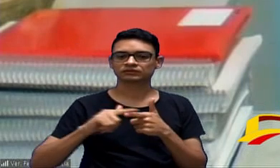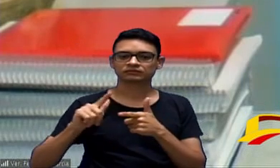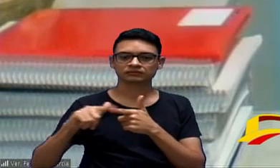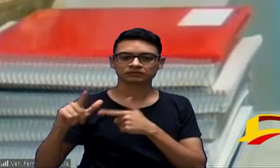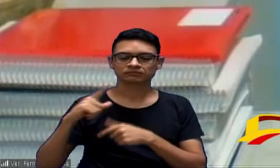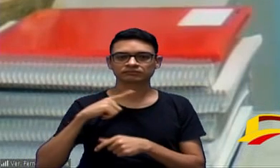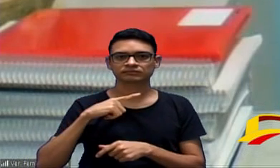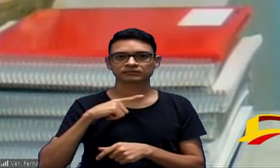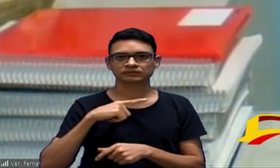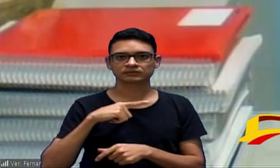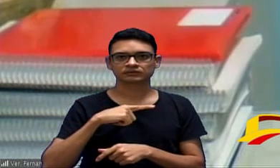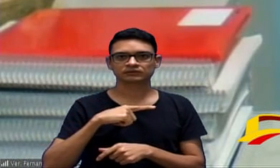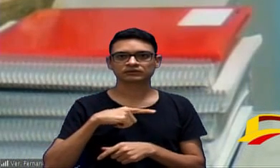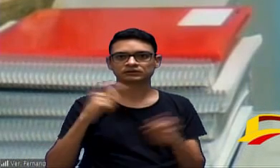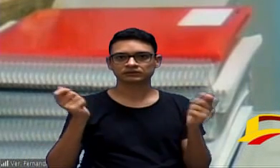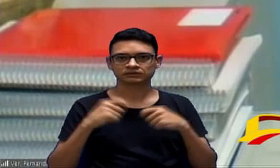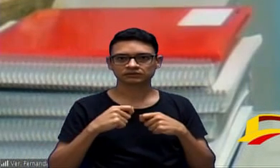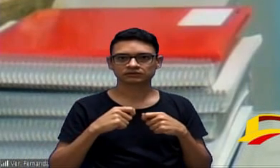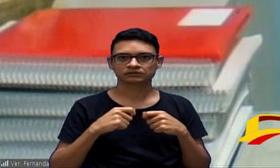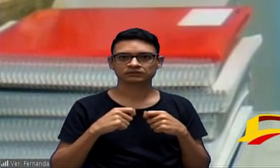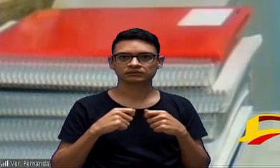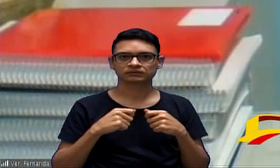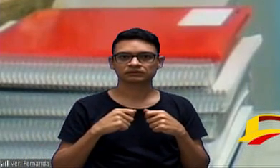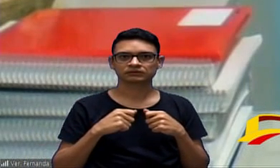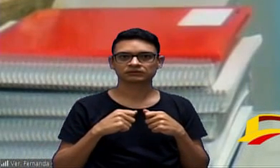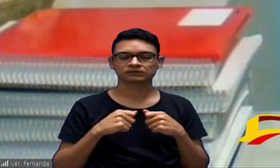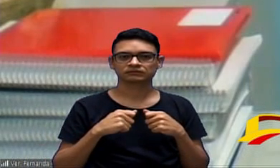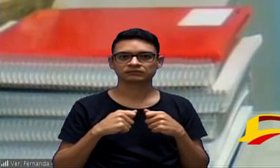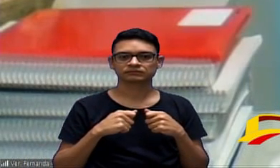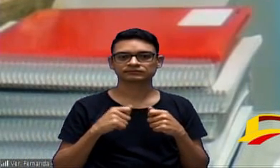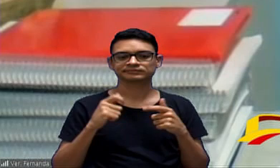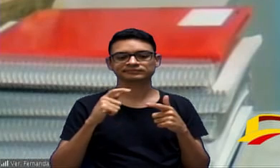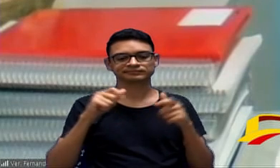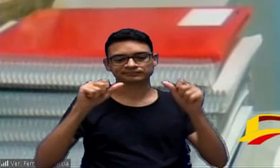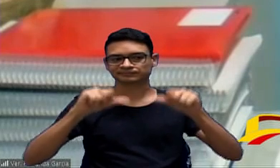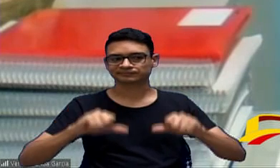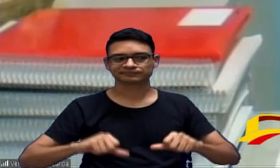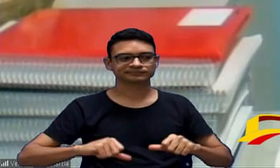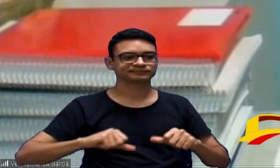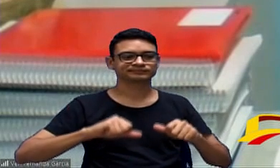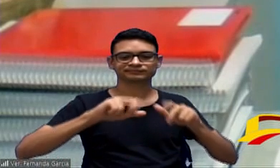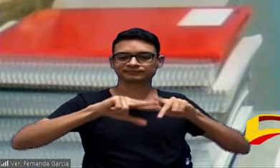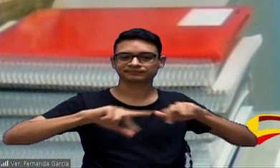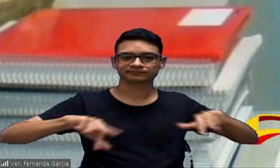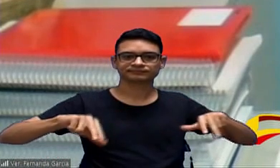né, ela disse que dá para... Dentro dos piores, né? Ela disse que